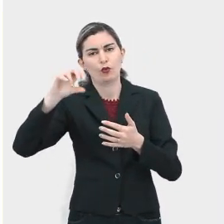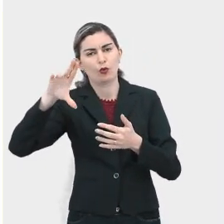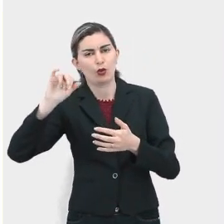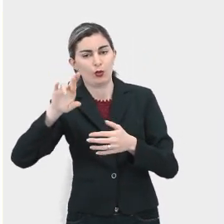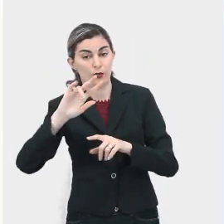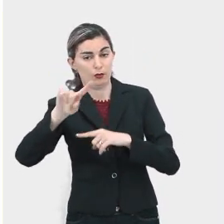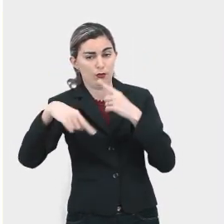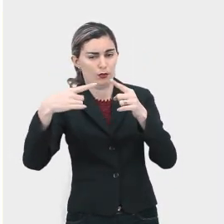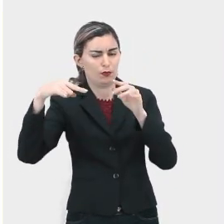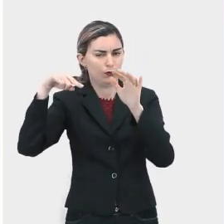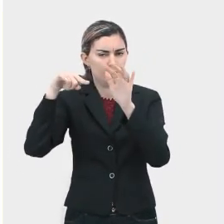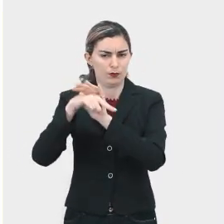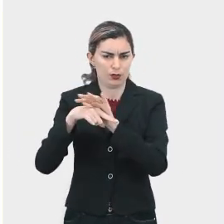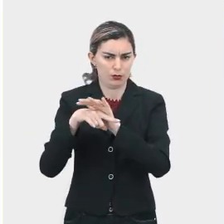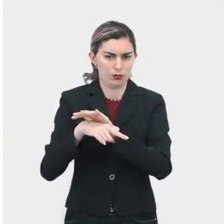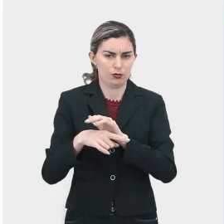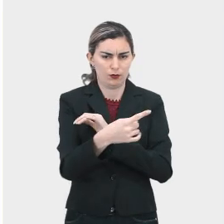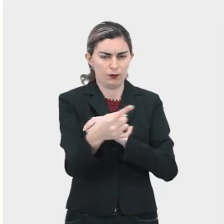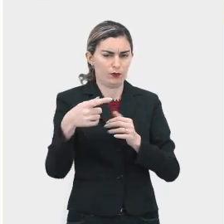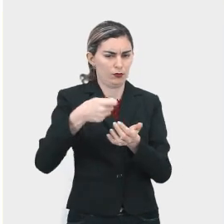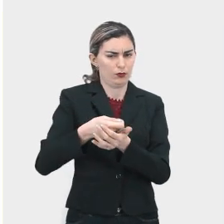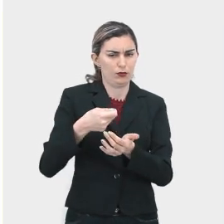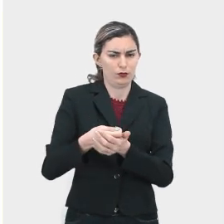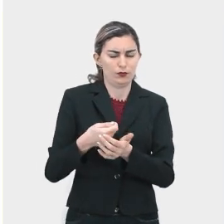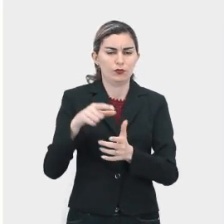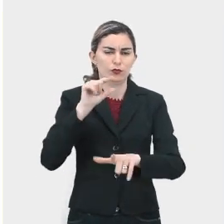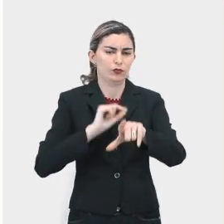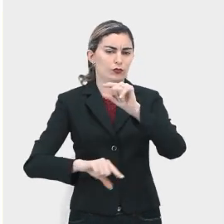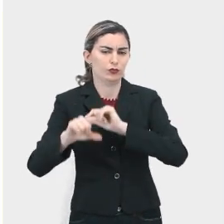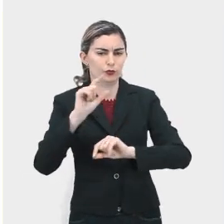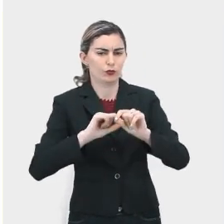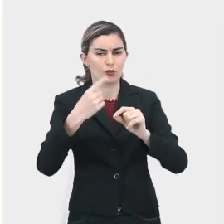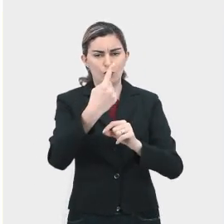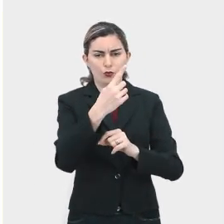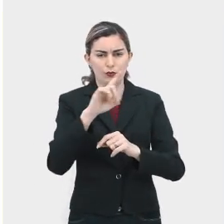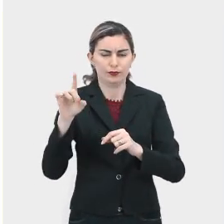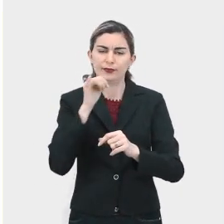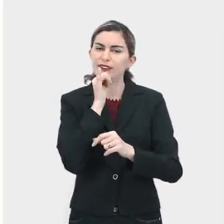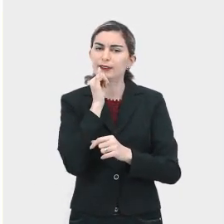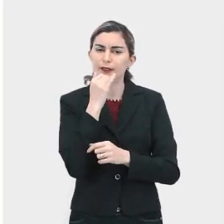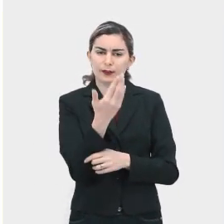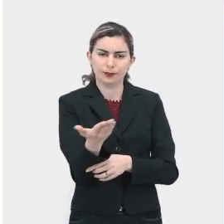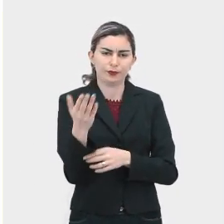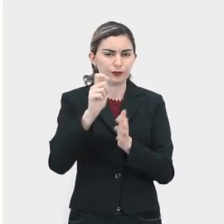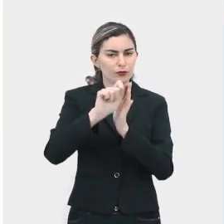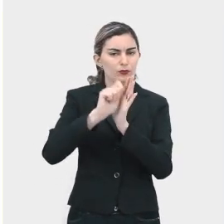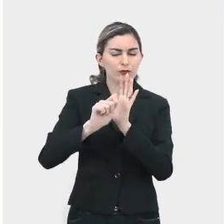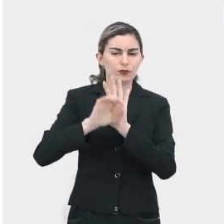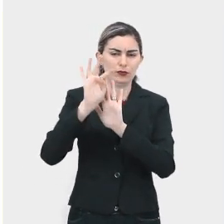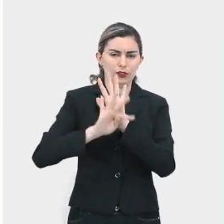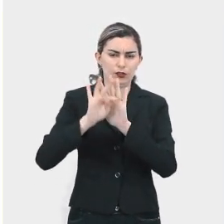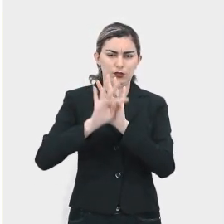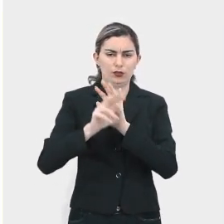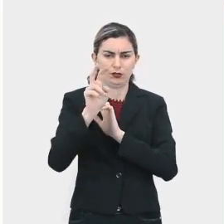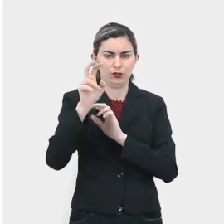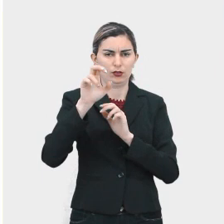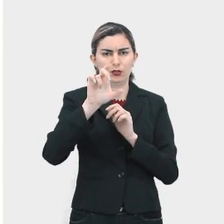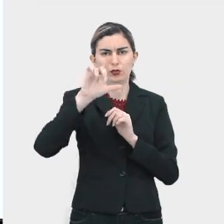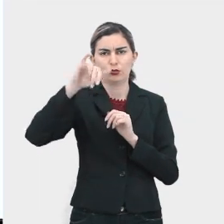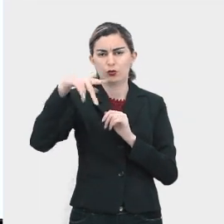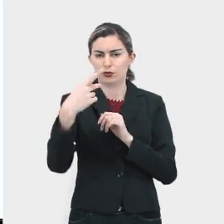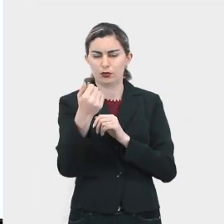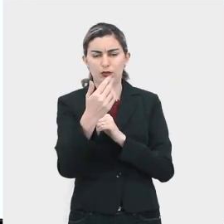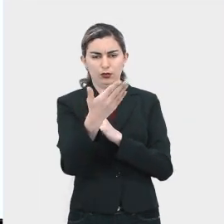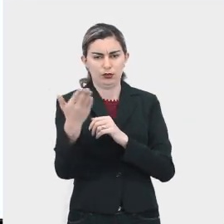dessa pesquisa, você deverá escolher um desses exemplos e escrever um texto de 5 linhas sobre eles.